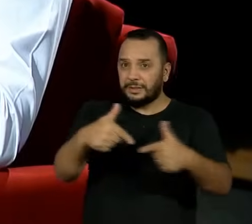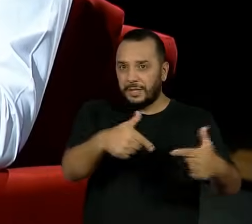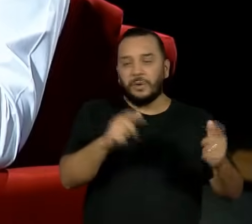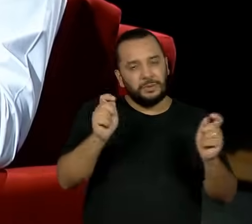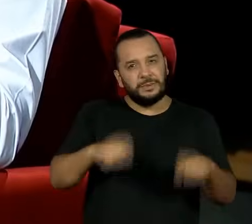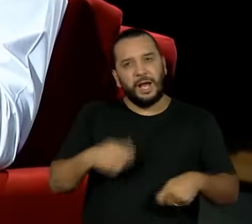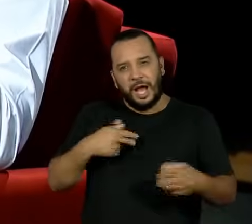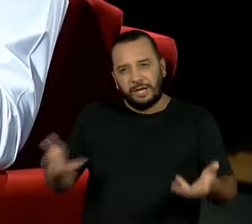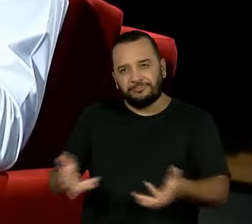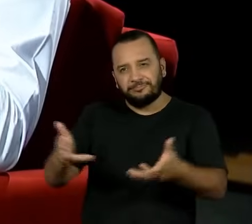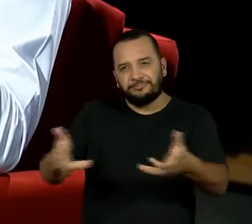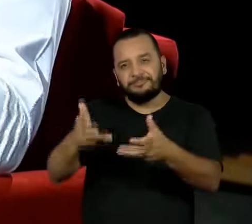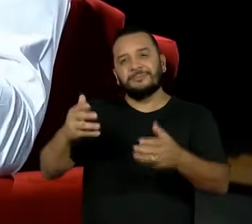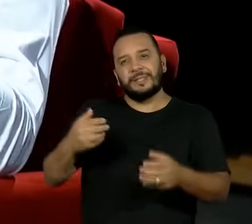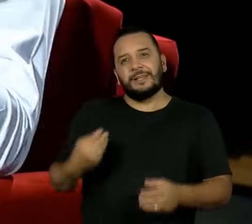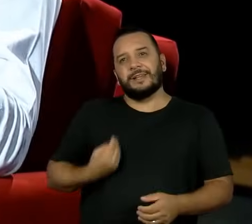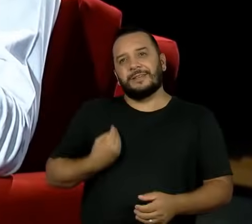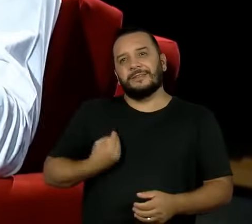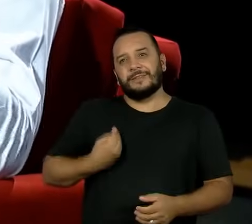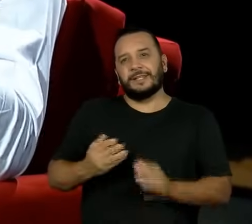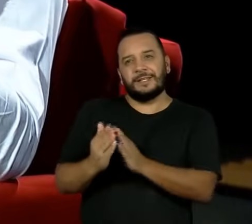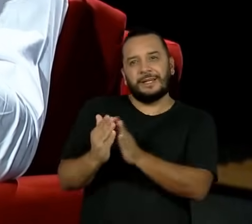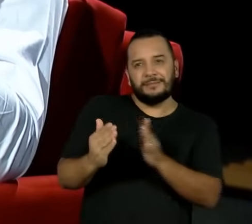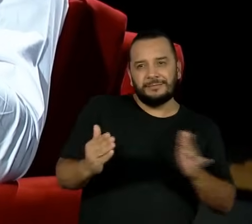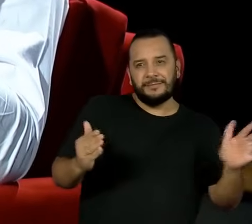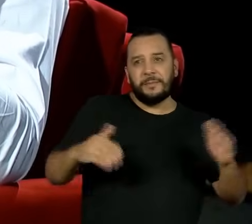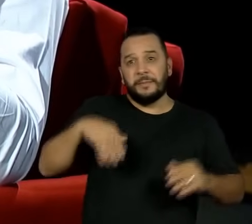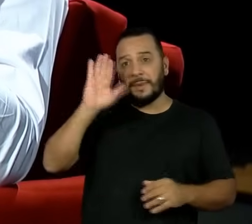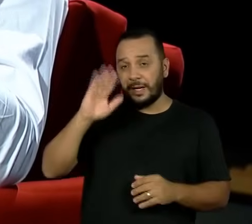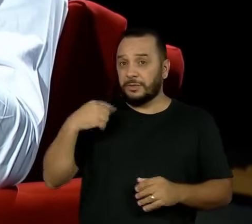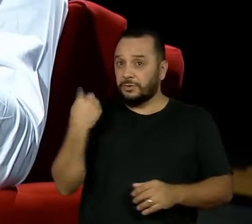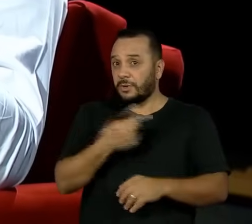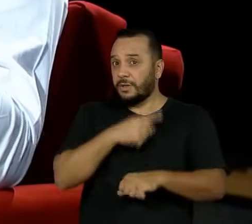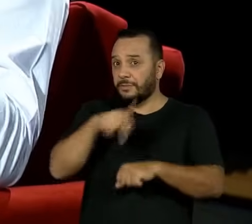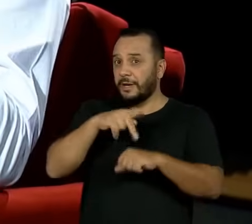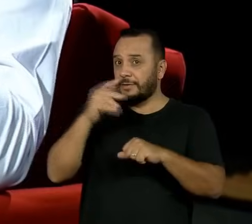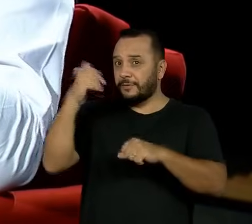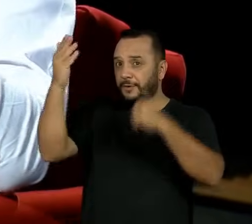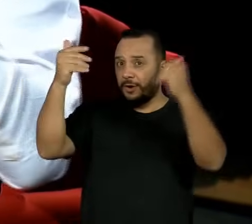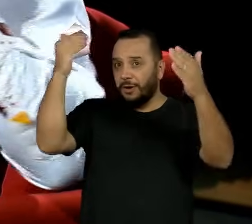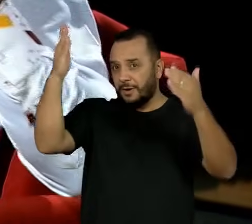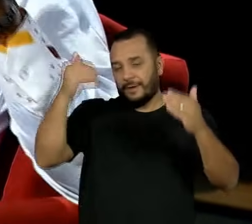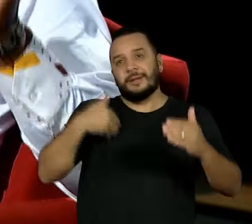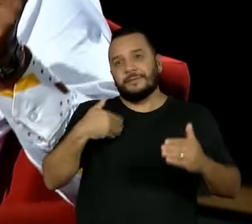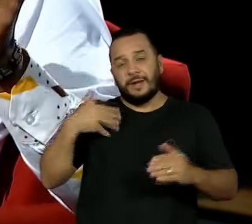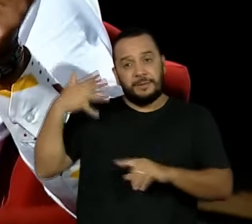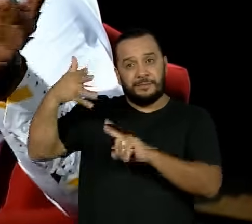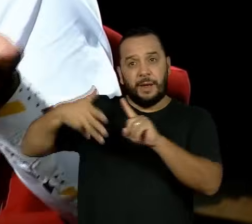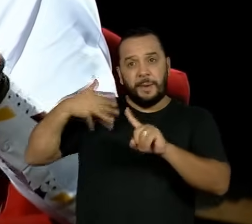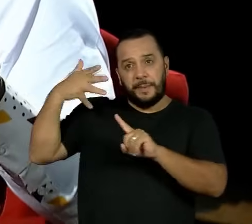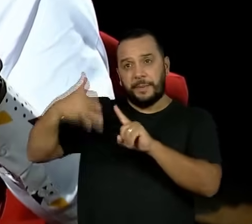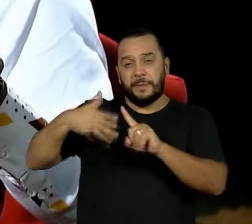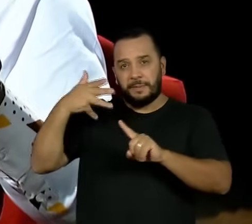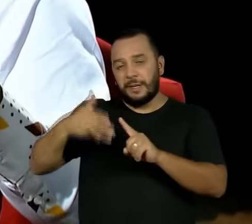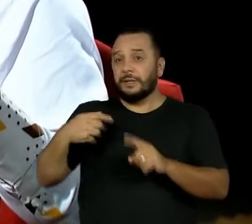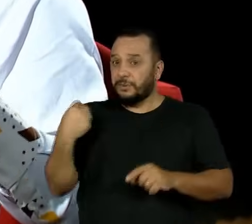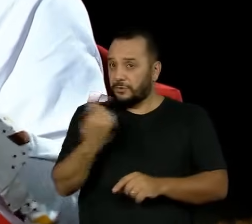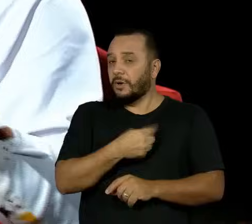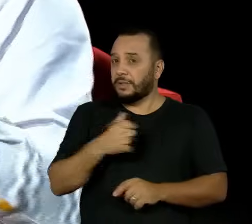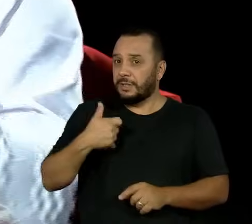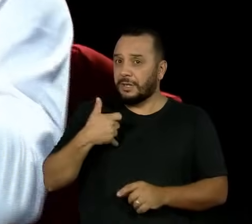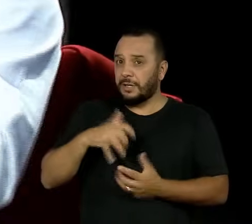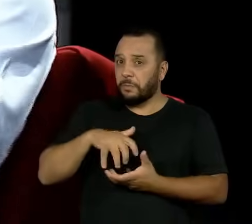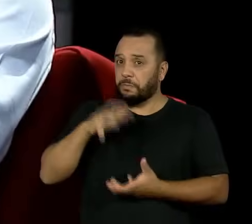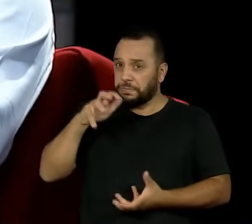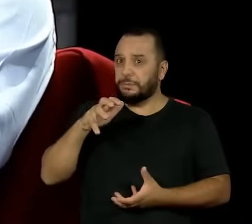outros países, e o Brasil é chamado para falar sobre isso, a gente envelheceu muito rápido nas últimas décadas. Isso.